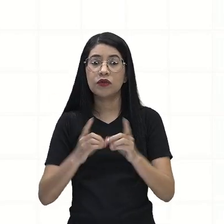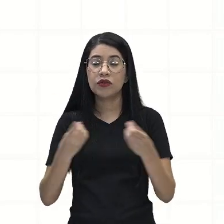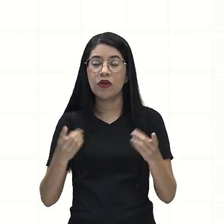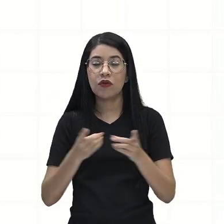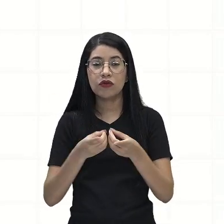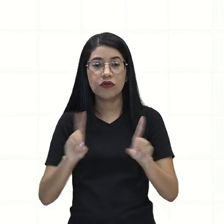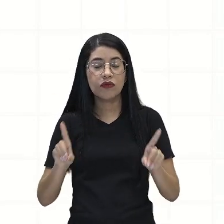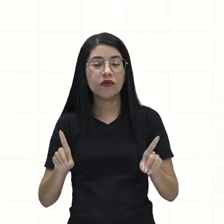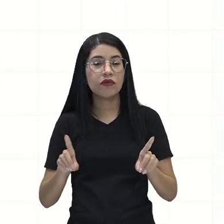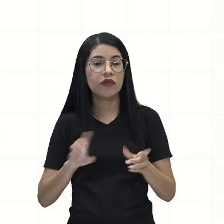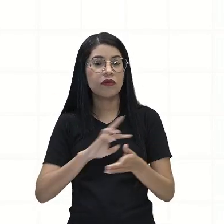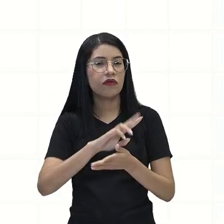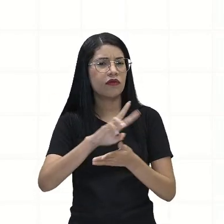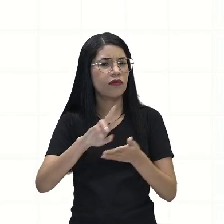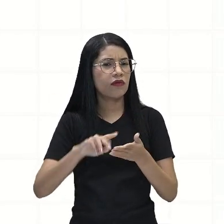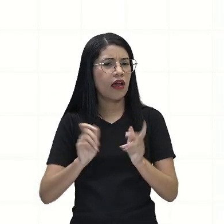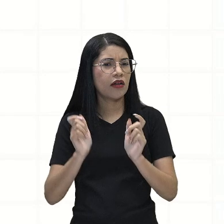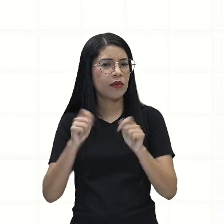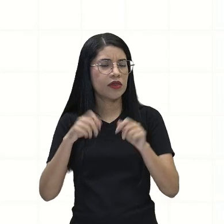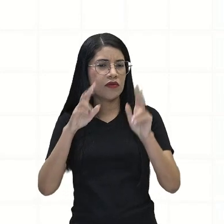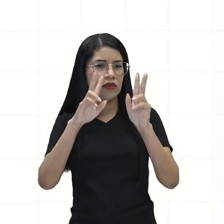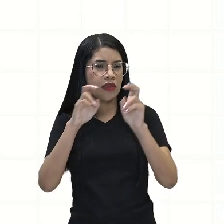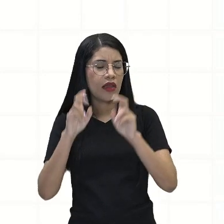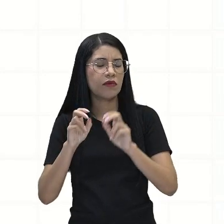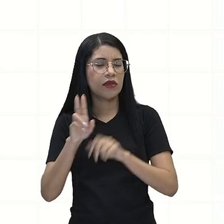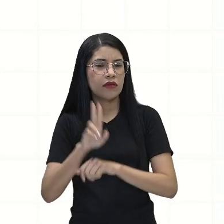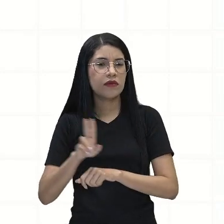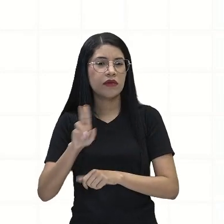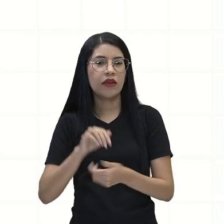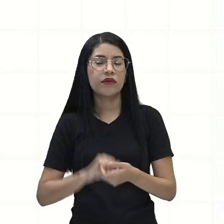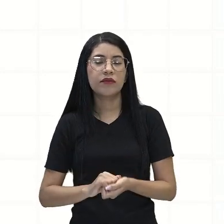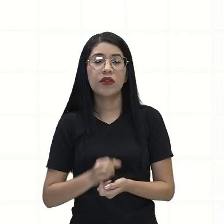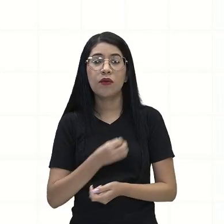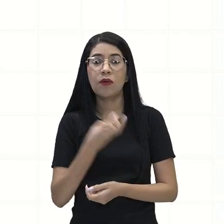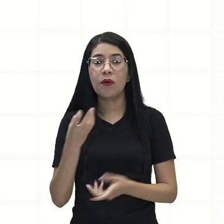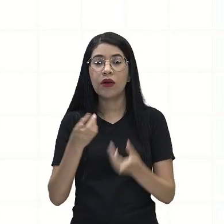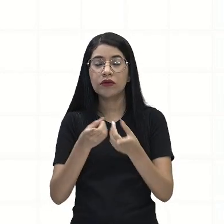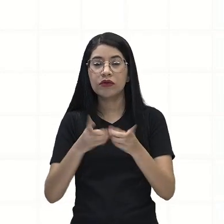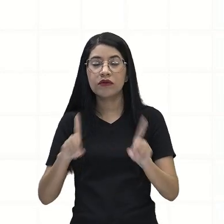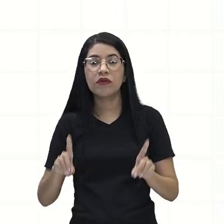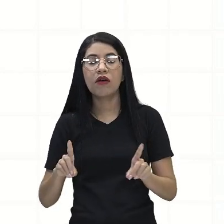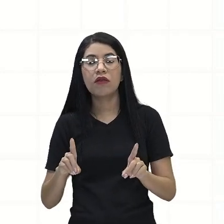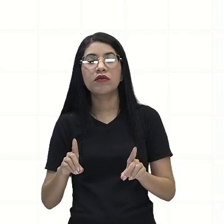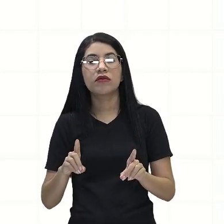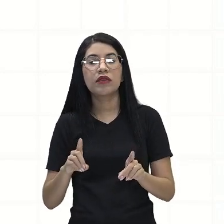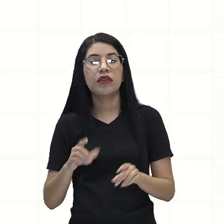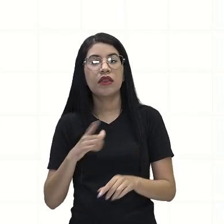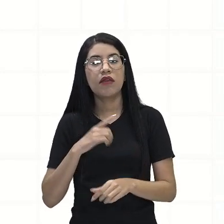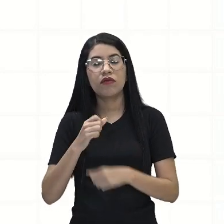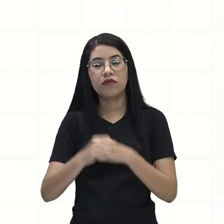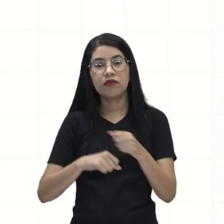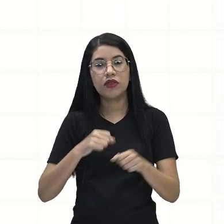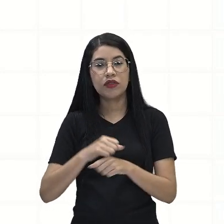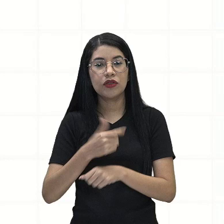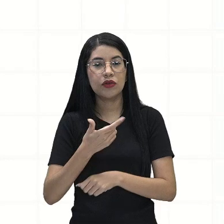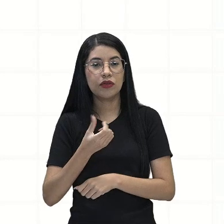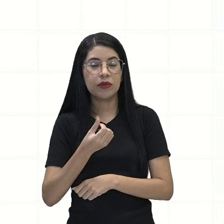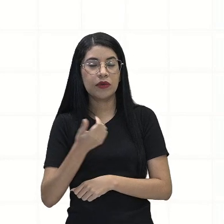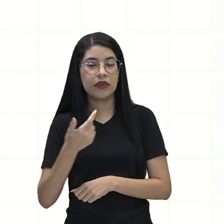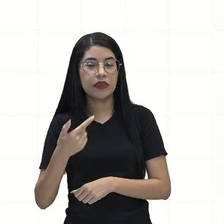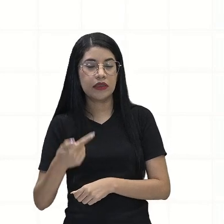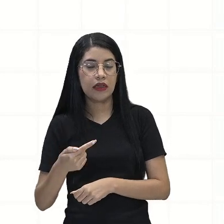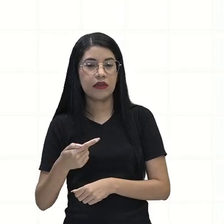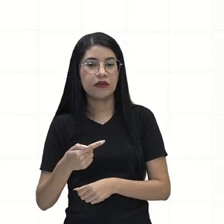ser abordados, olha. Então, aí nós temos a quantidade de divórcios judiciais no ano de 2007, aqui até o